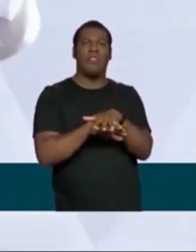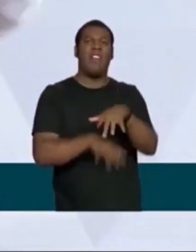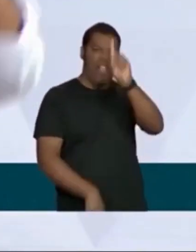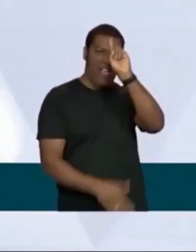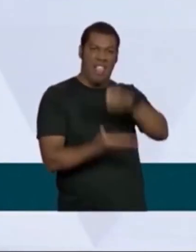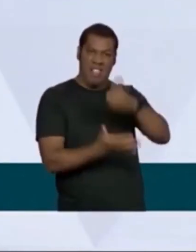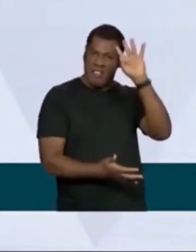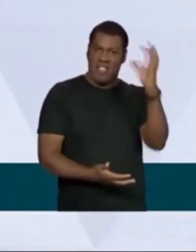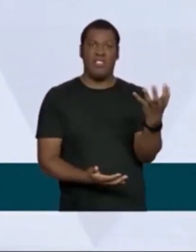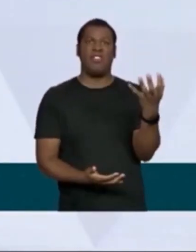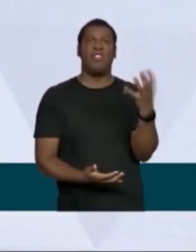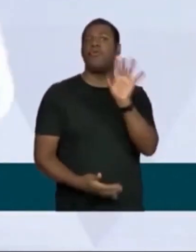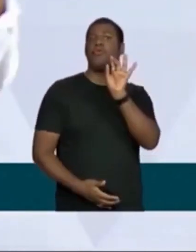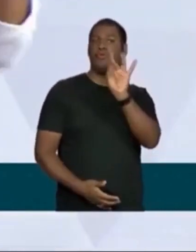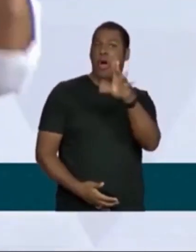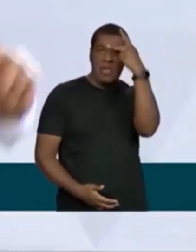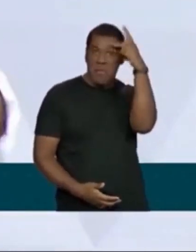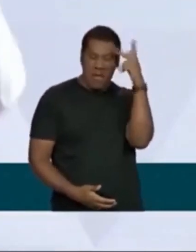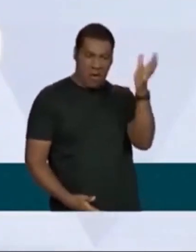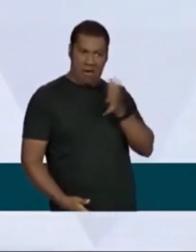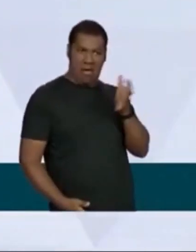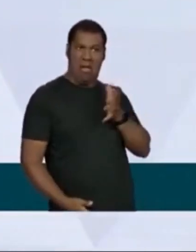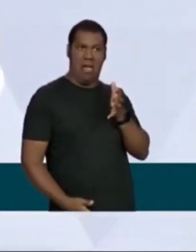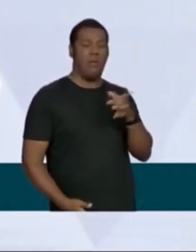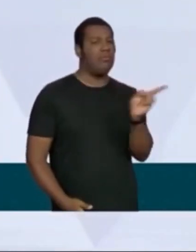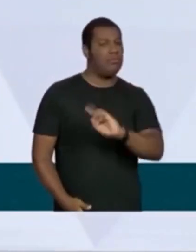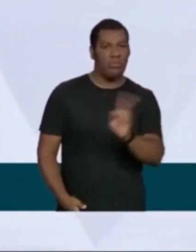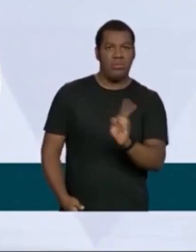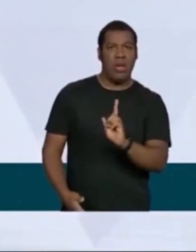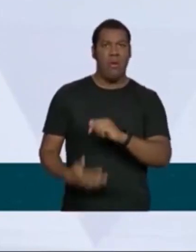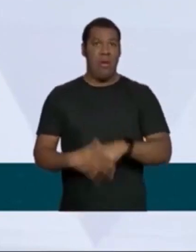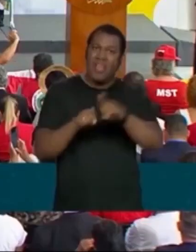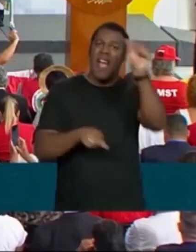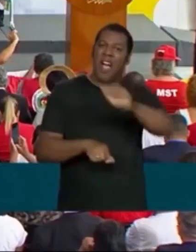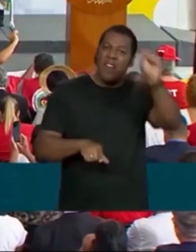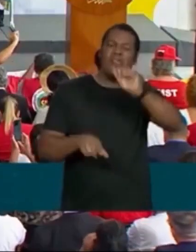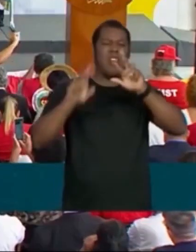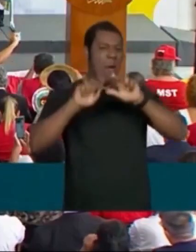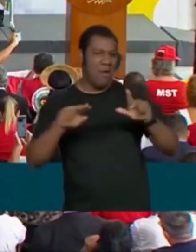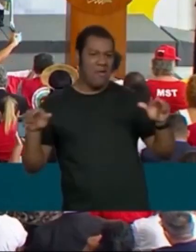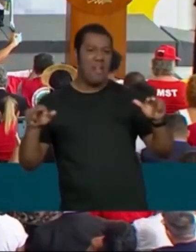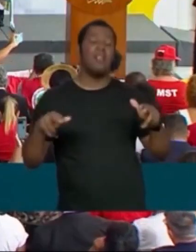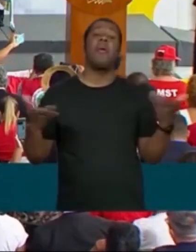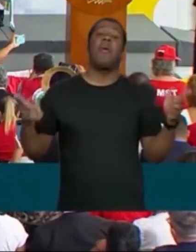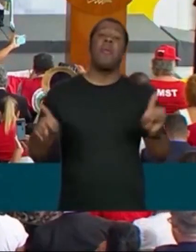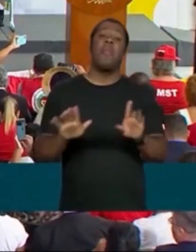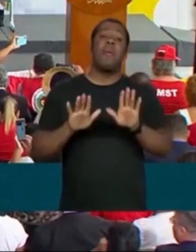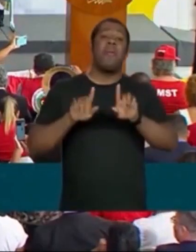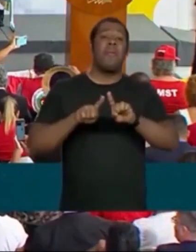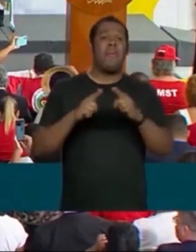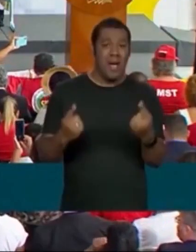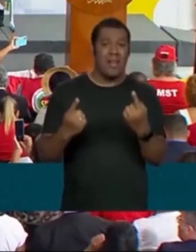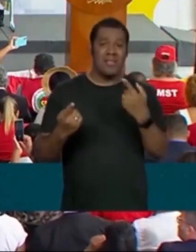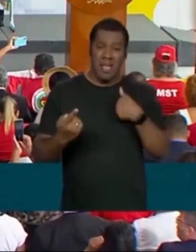ele, reuniu a maior diversidade da população brasileira no Palácio do Planalto. Mas eu quero colocar aqui